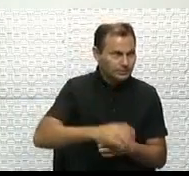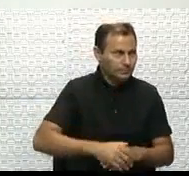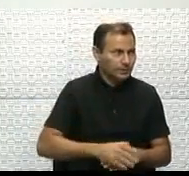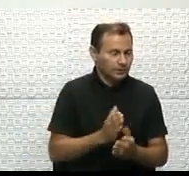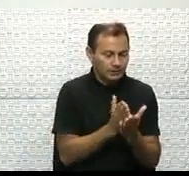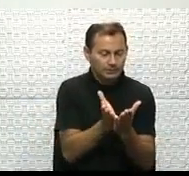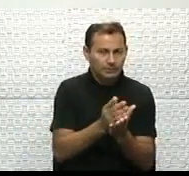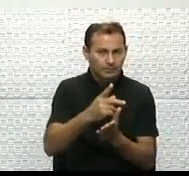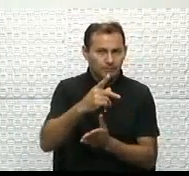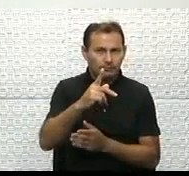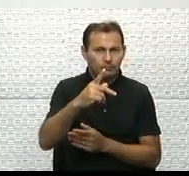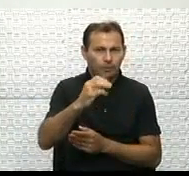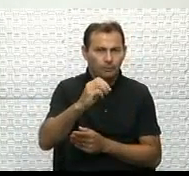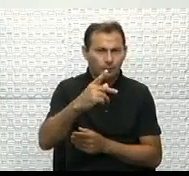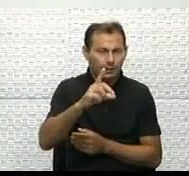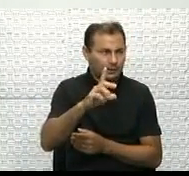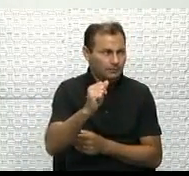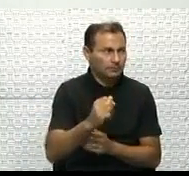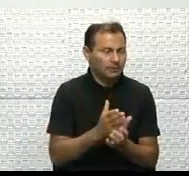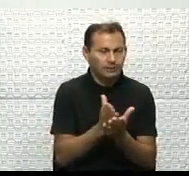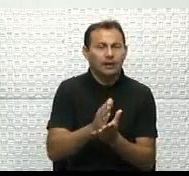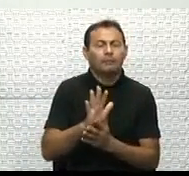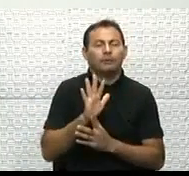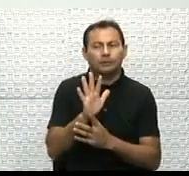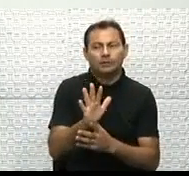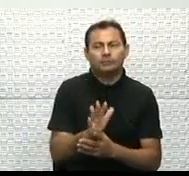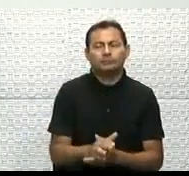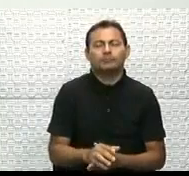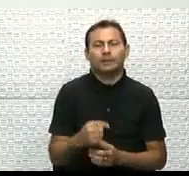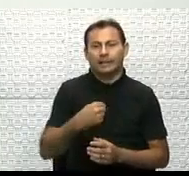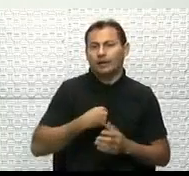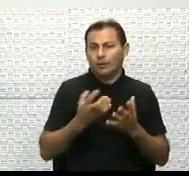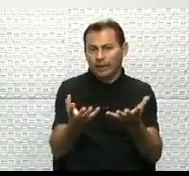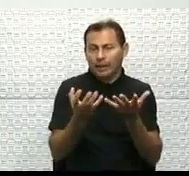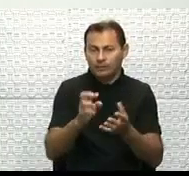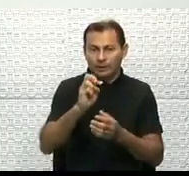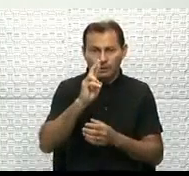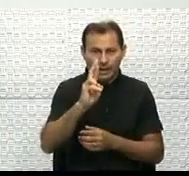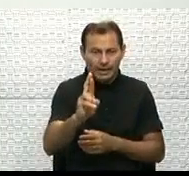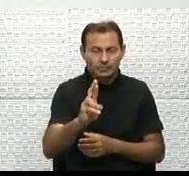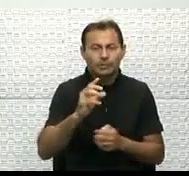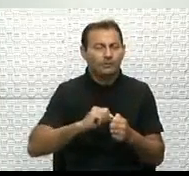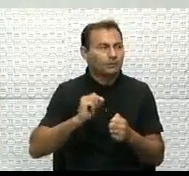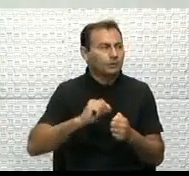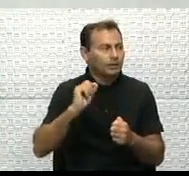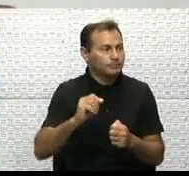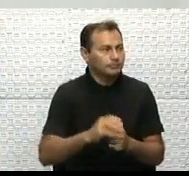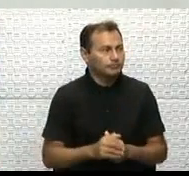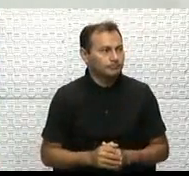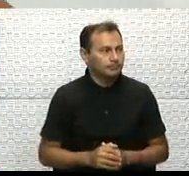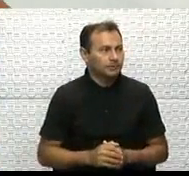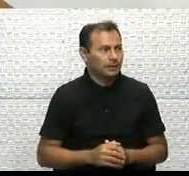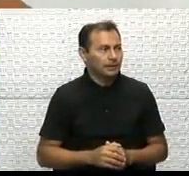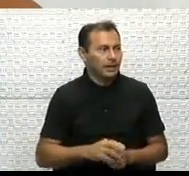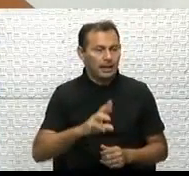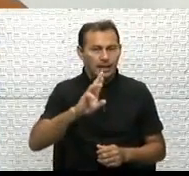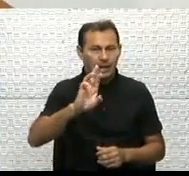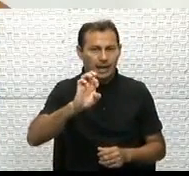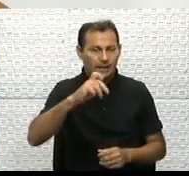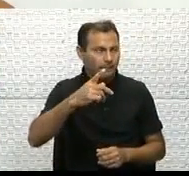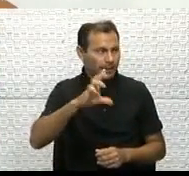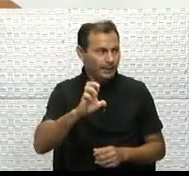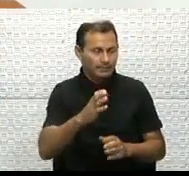desvio padrão populacional, desvio padrão amostral. O que eu quero é o R. O que eu faço? Vou na tecla Replay para